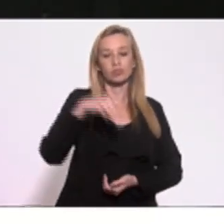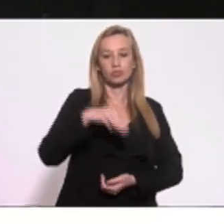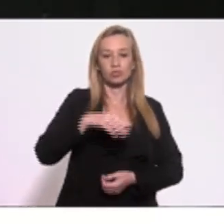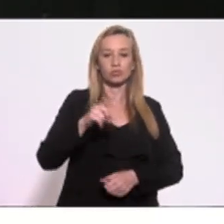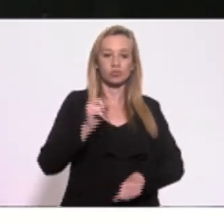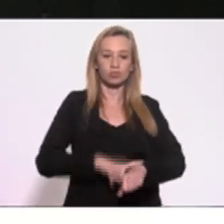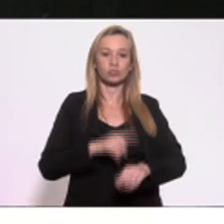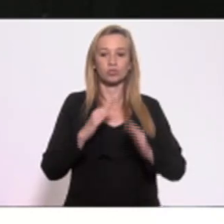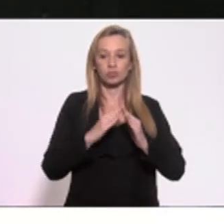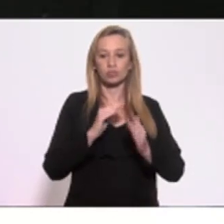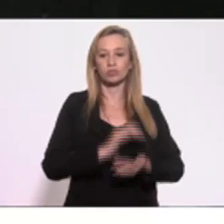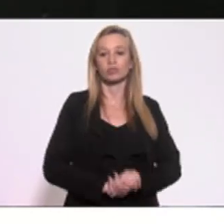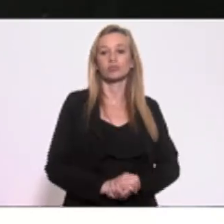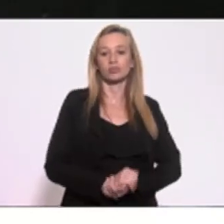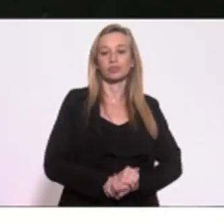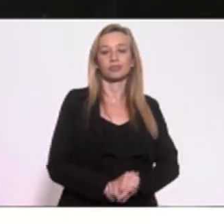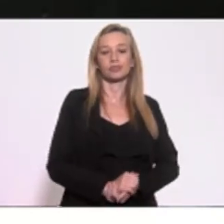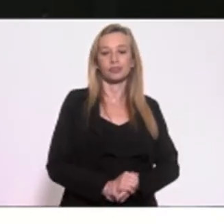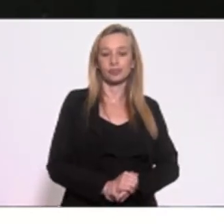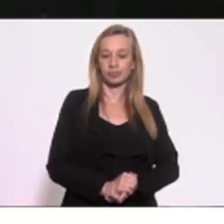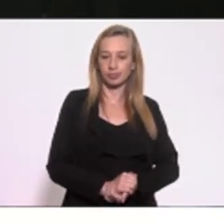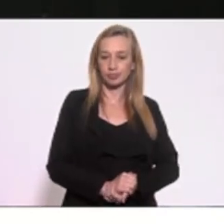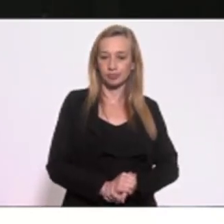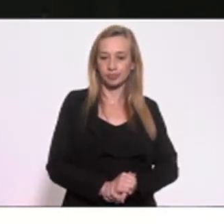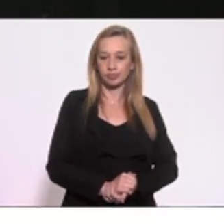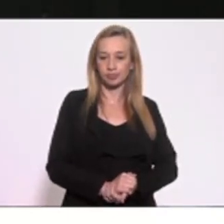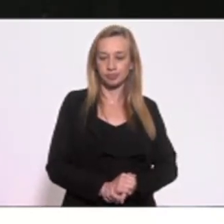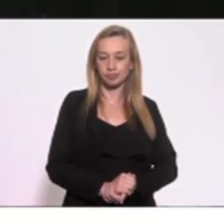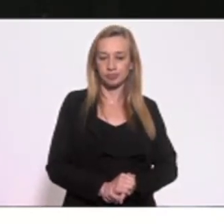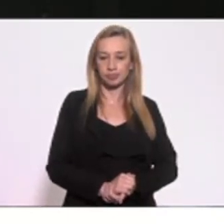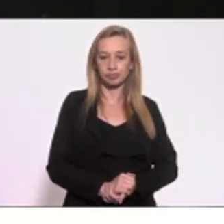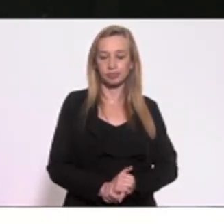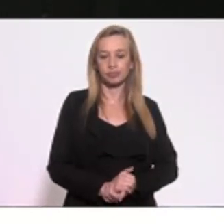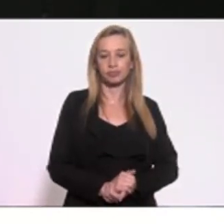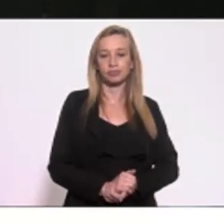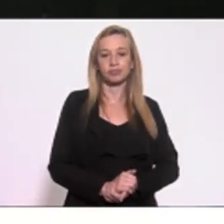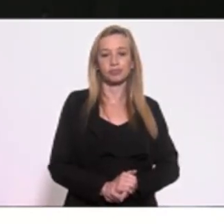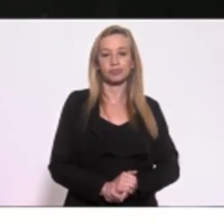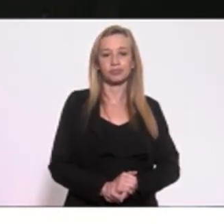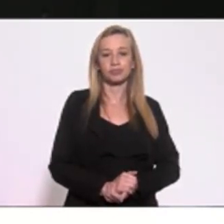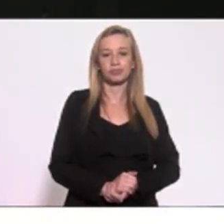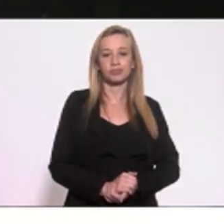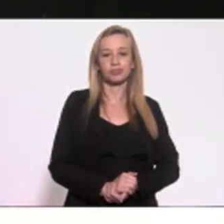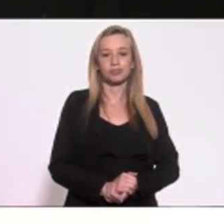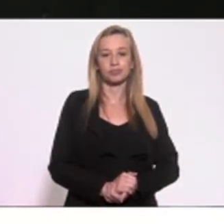10 minutos, de acordo com o regimento interno dessa casa.